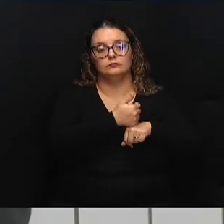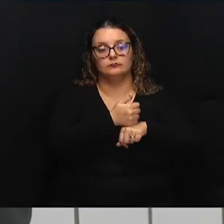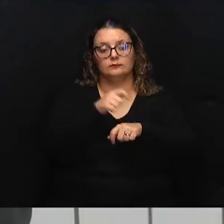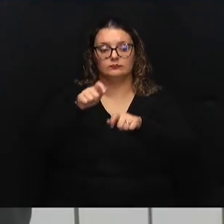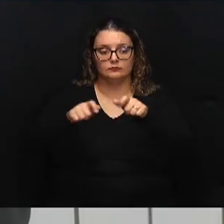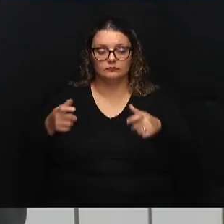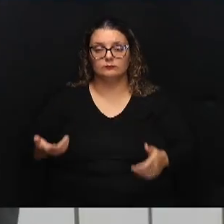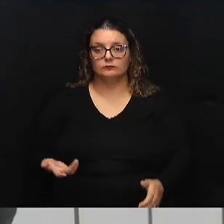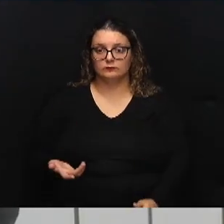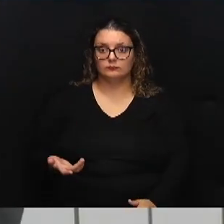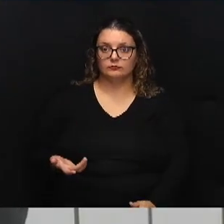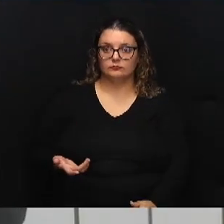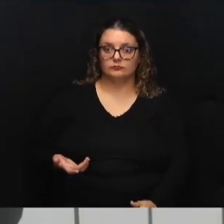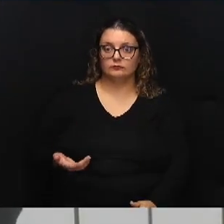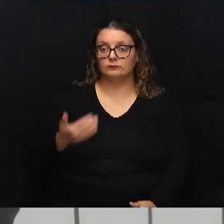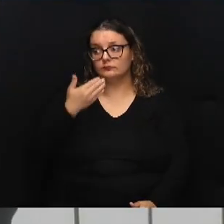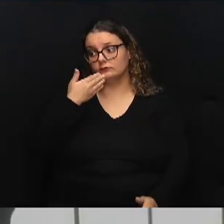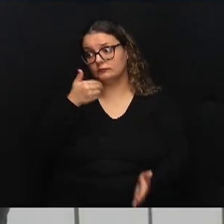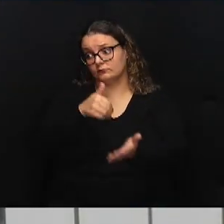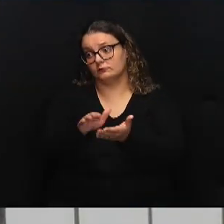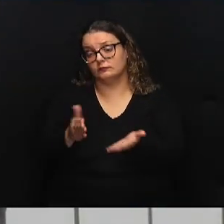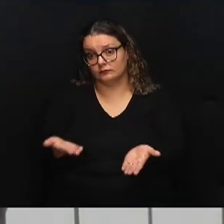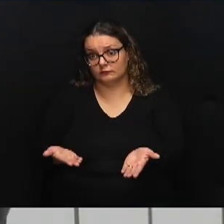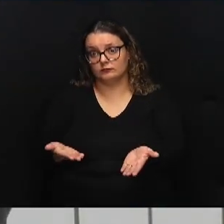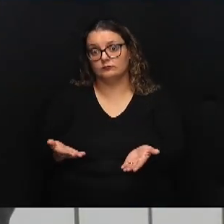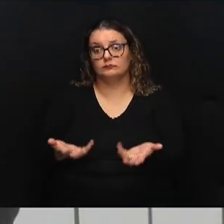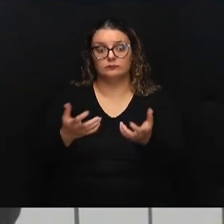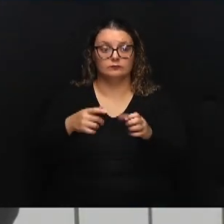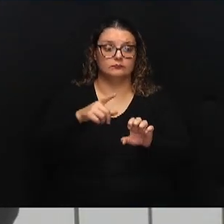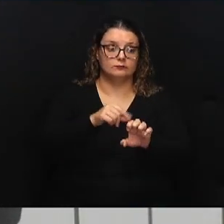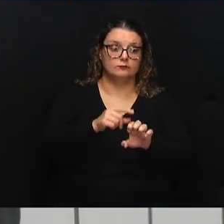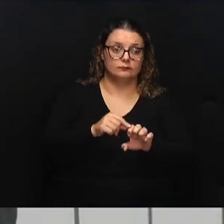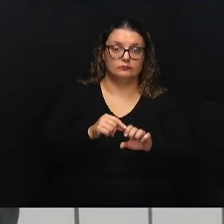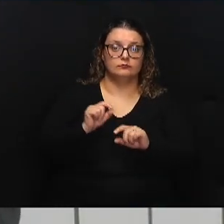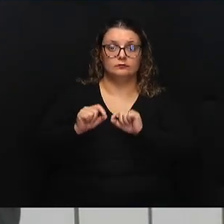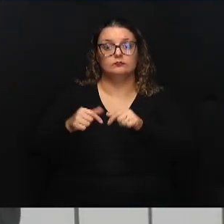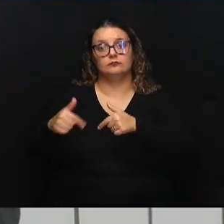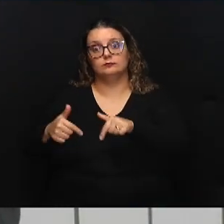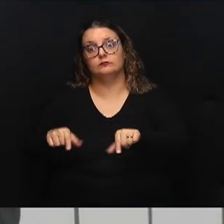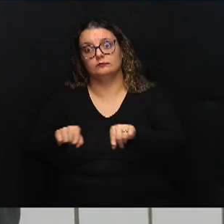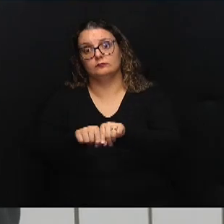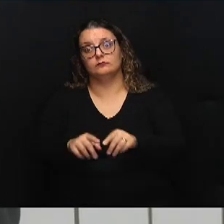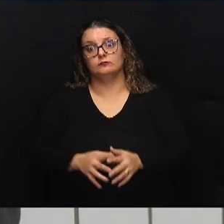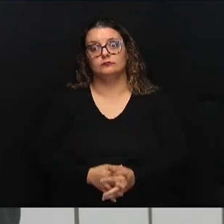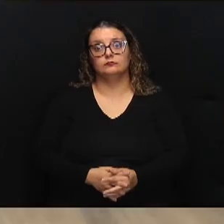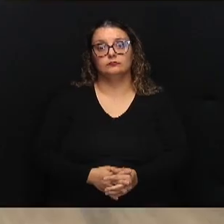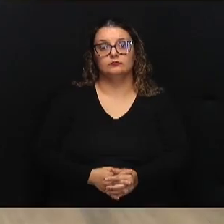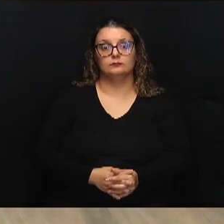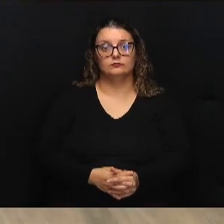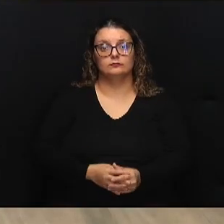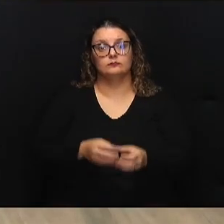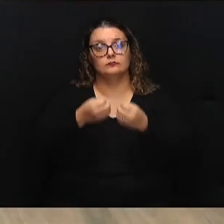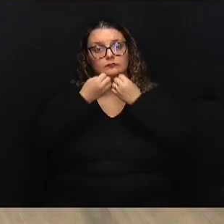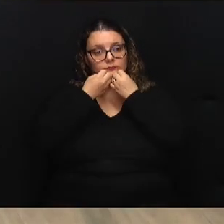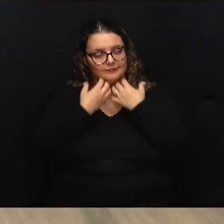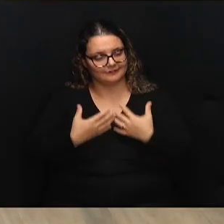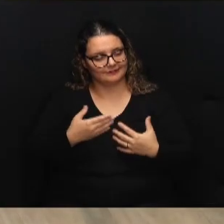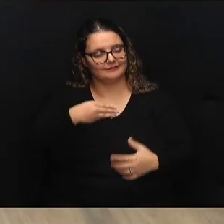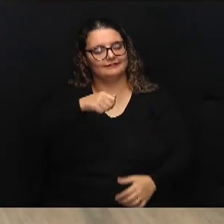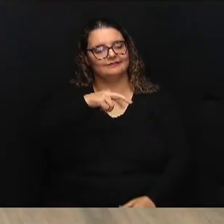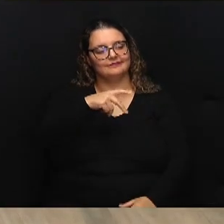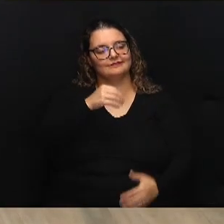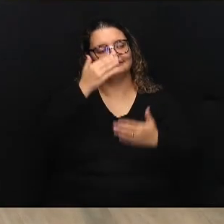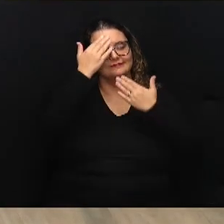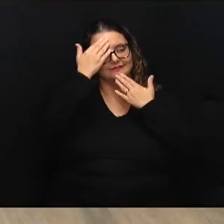pessoa que pediu demissão e quer empreender, ou quem está trabalhando. Muito bem, Márcio, muito obrigado pela